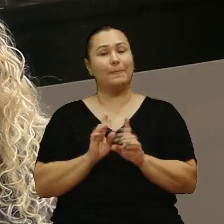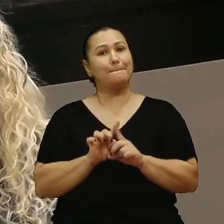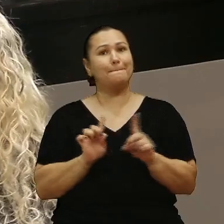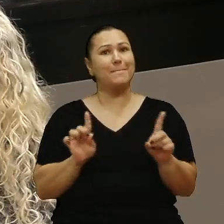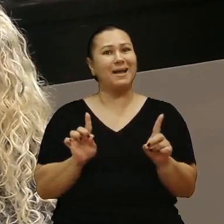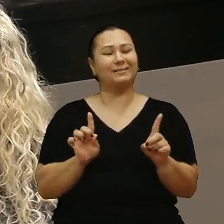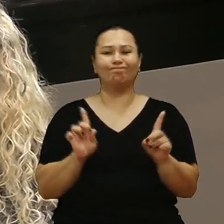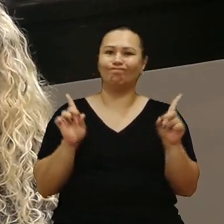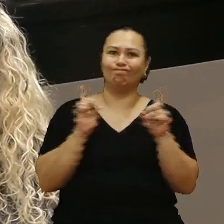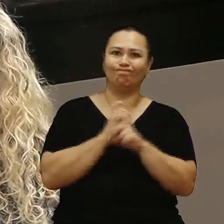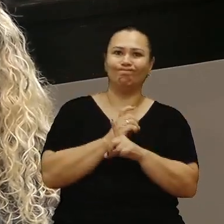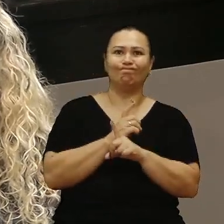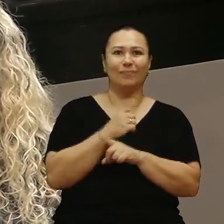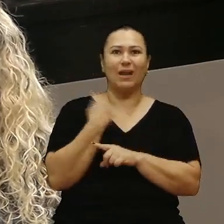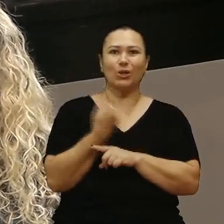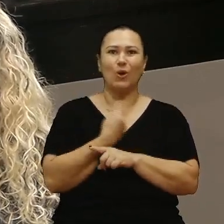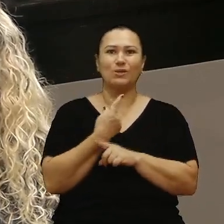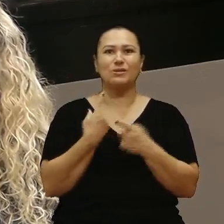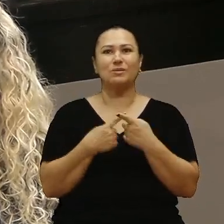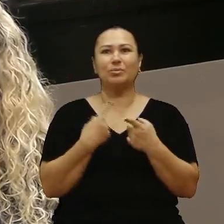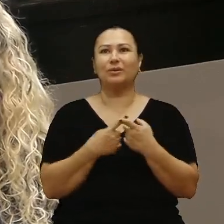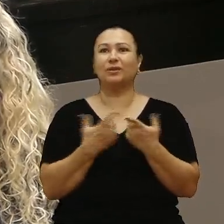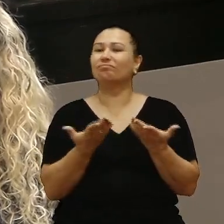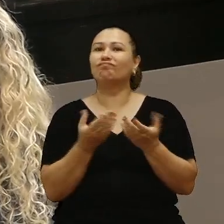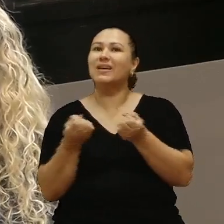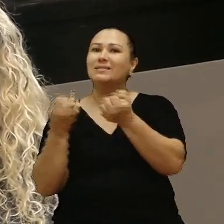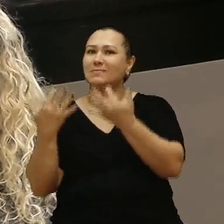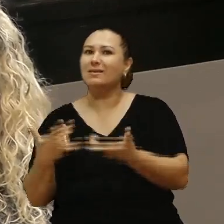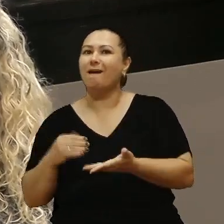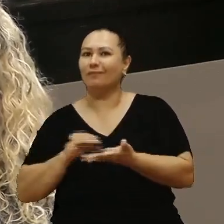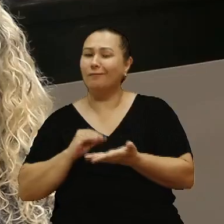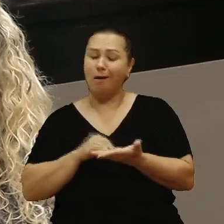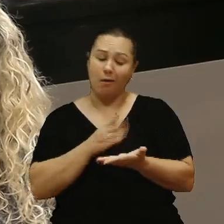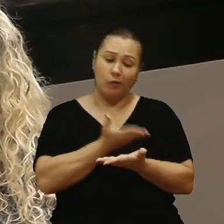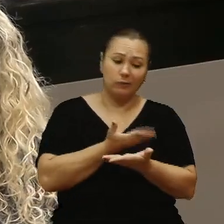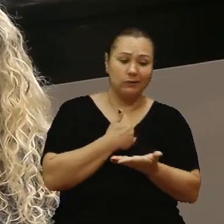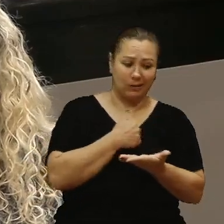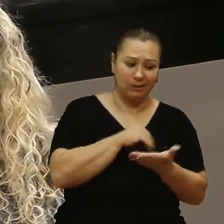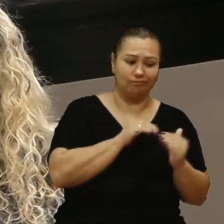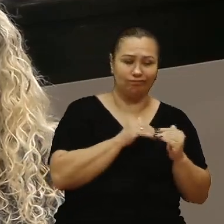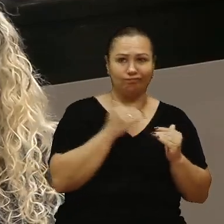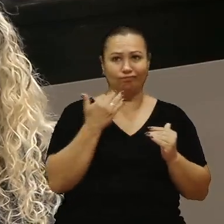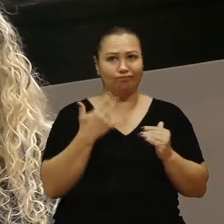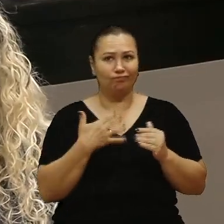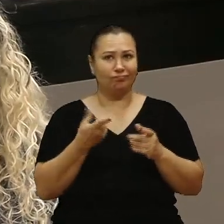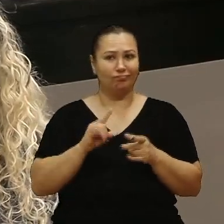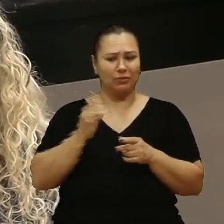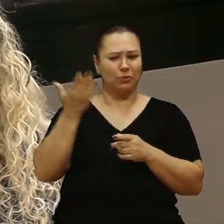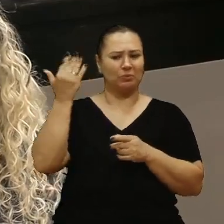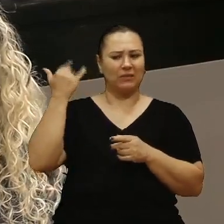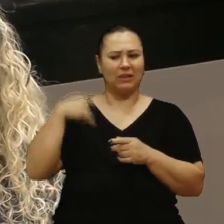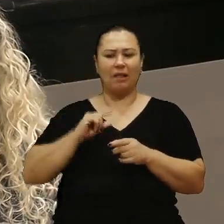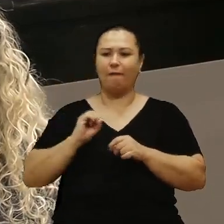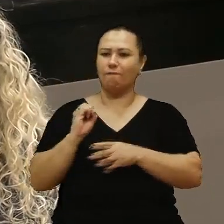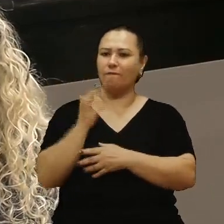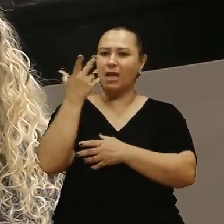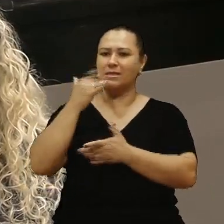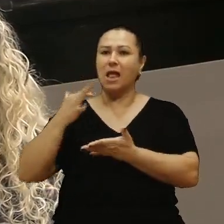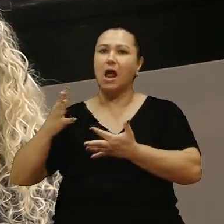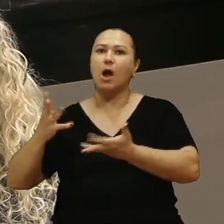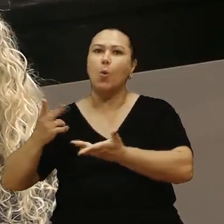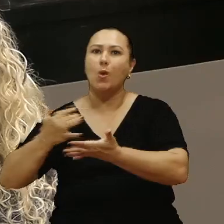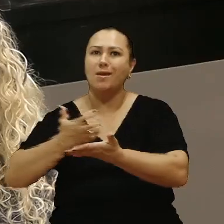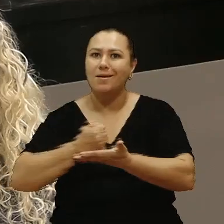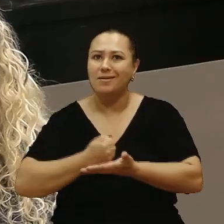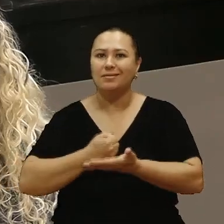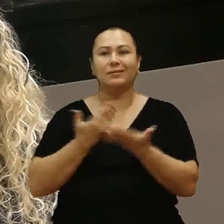é complexo para nós, porque muita coisa está sem explicar ainda, né, vereadora Dai? Desde a última festa, festa das colheitas e por aí vai. Fui lá